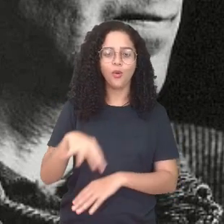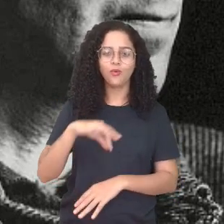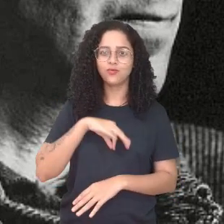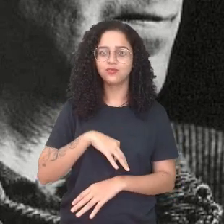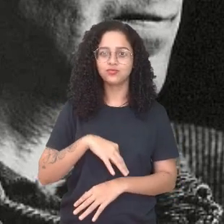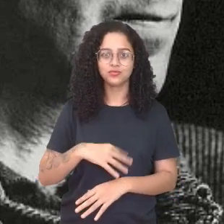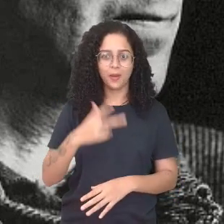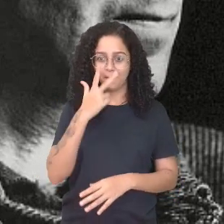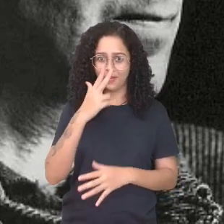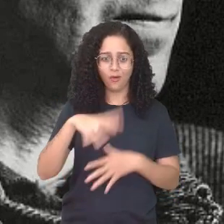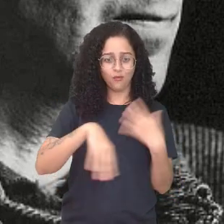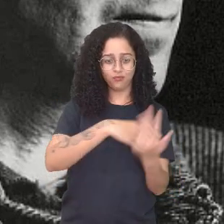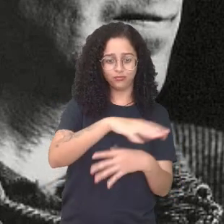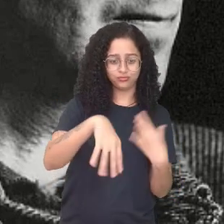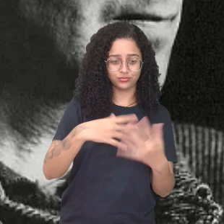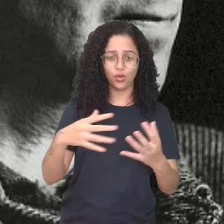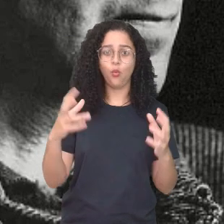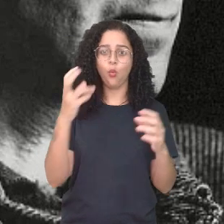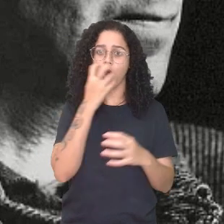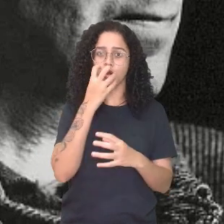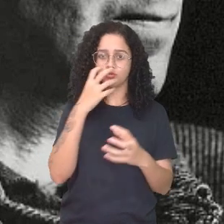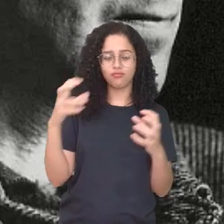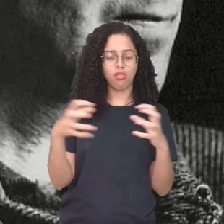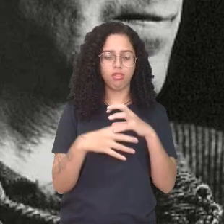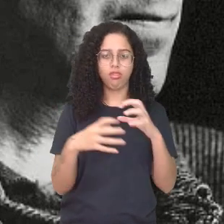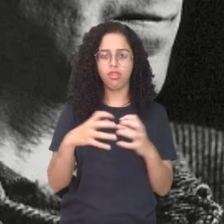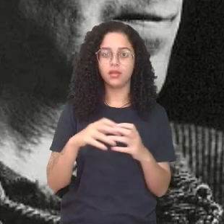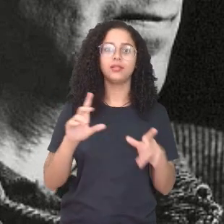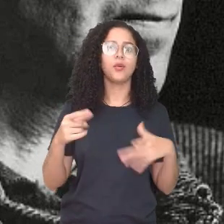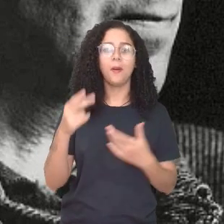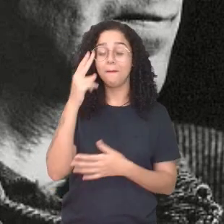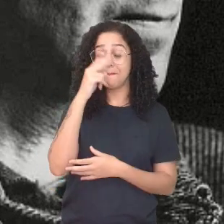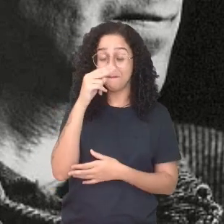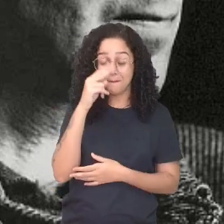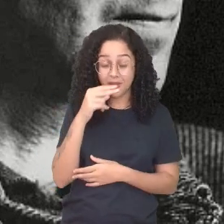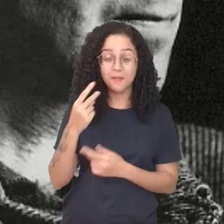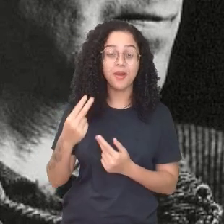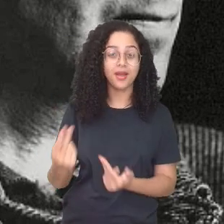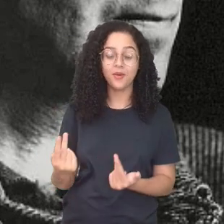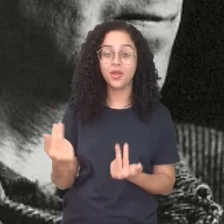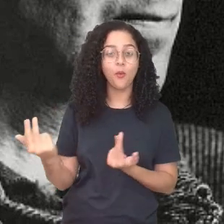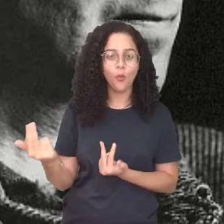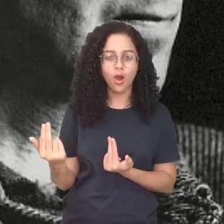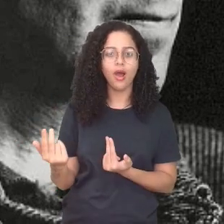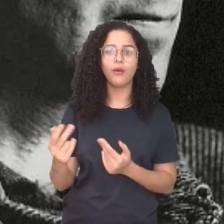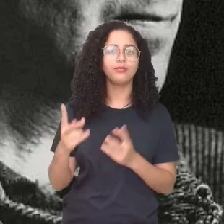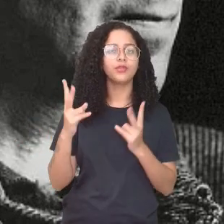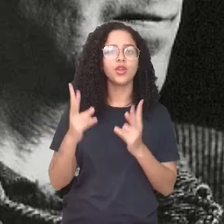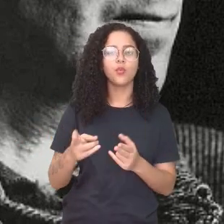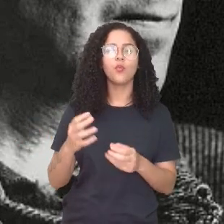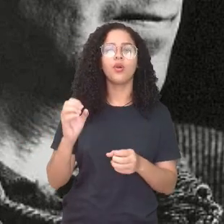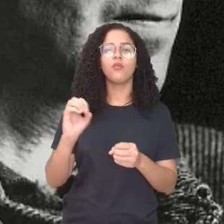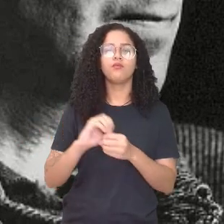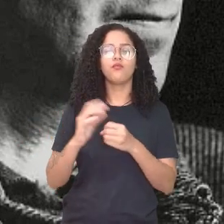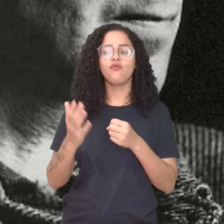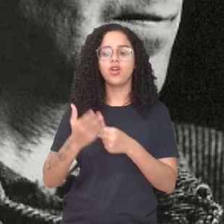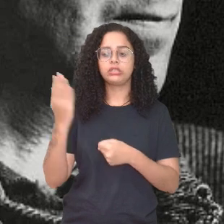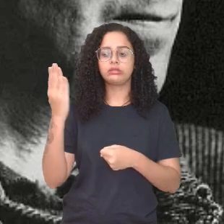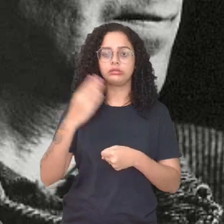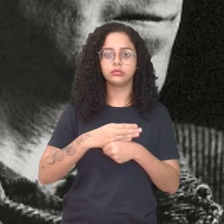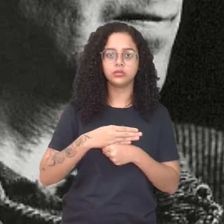dá uma confusão invocada, né? Então é a mesma coisa quando o fascismo